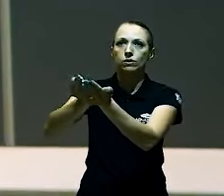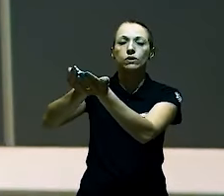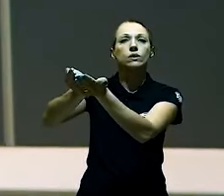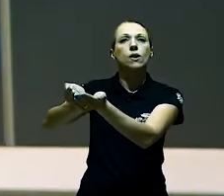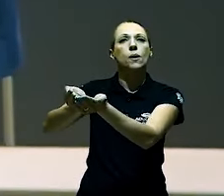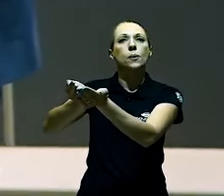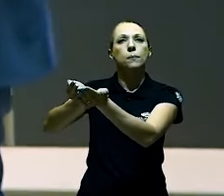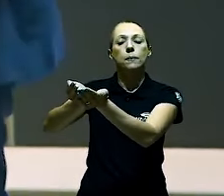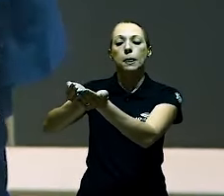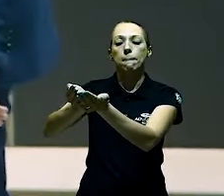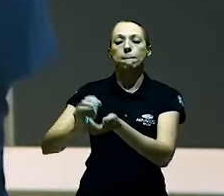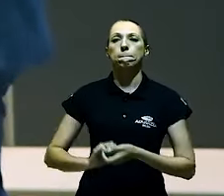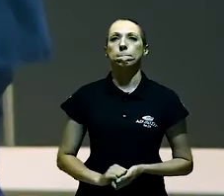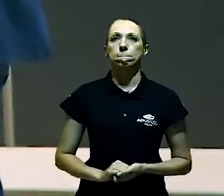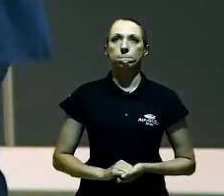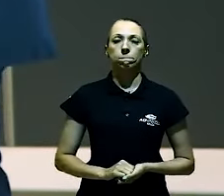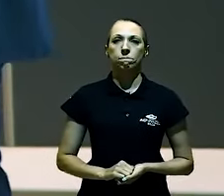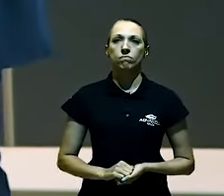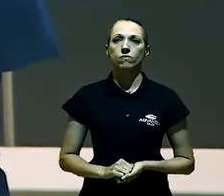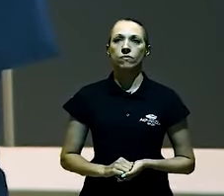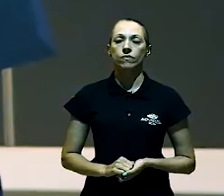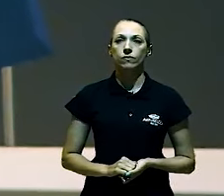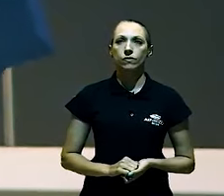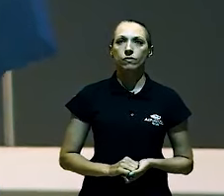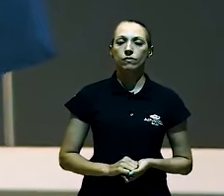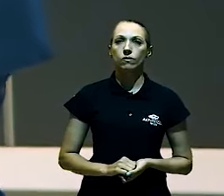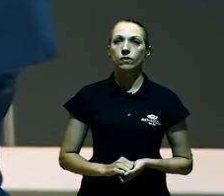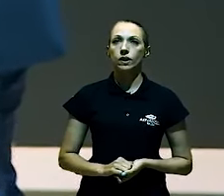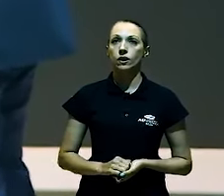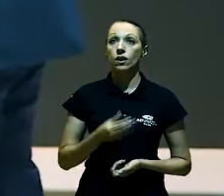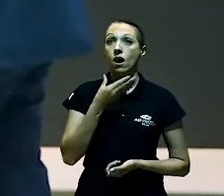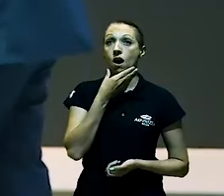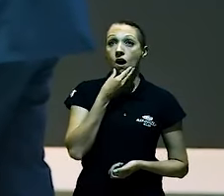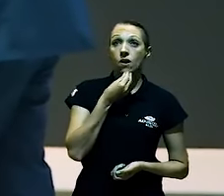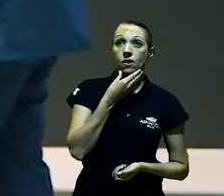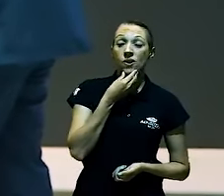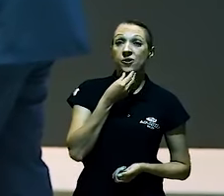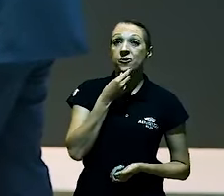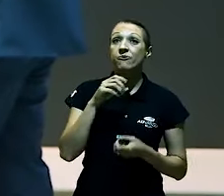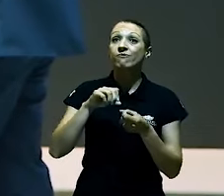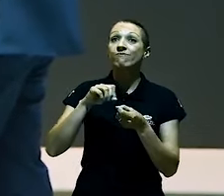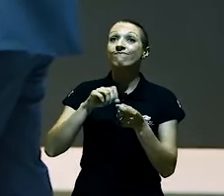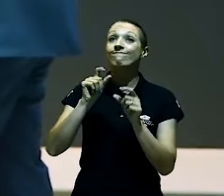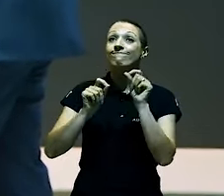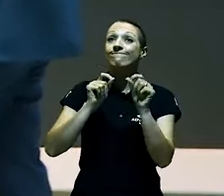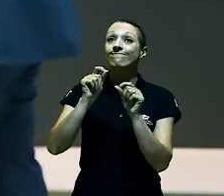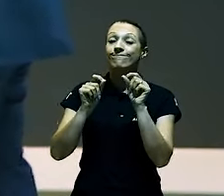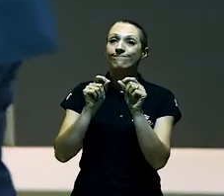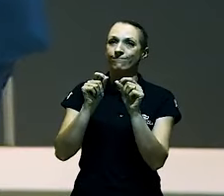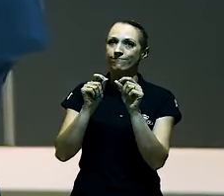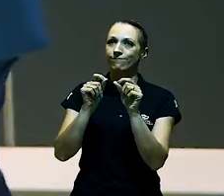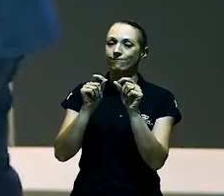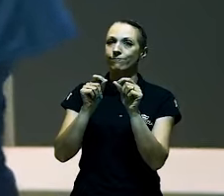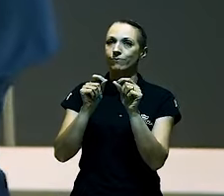Deus e adorava outros deuses, o que vocês acham que esses homens fariam para salvar sua vida, pastor Márcio? Jonas dizendo: peguem-me e lancem-me ao mar.